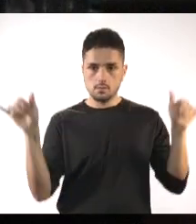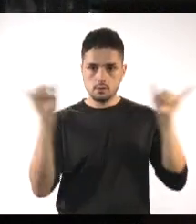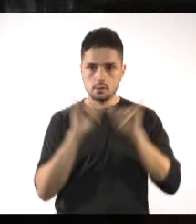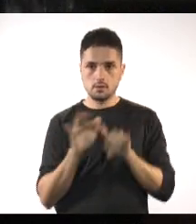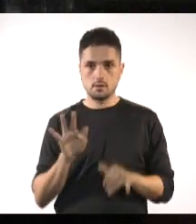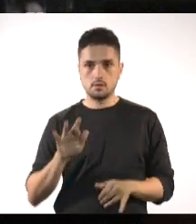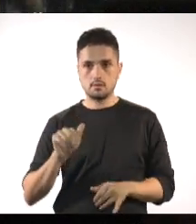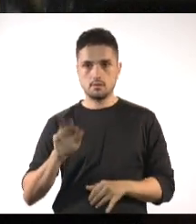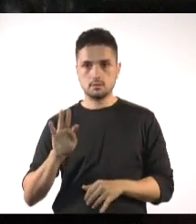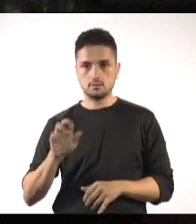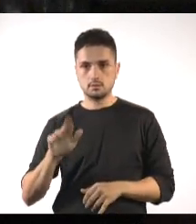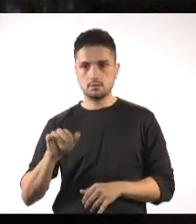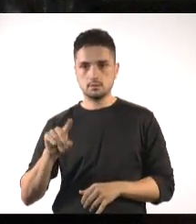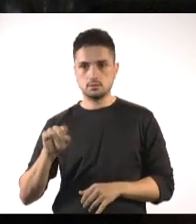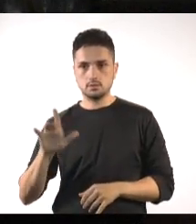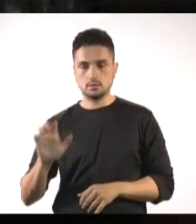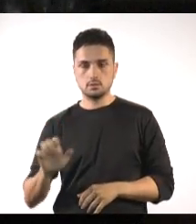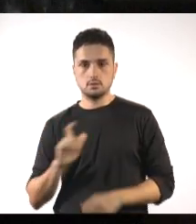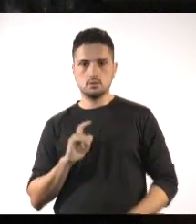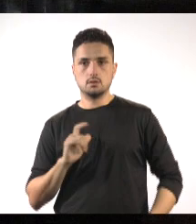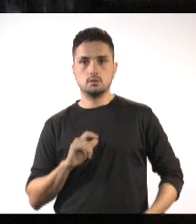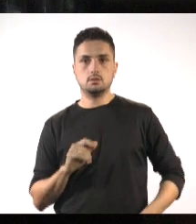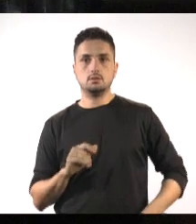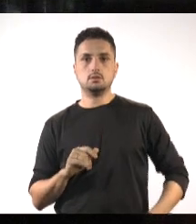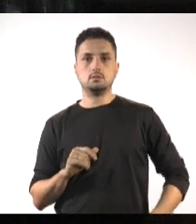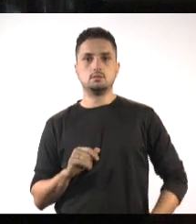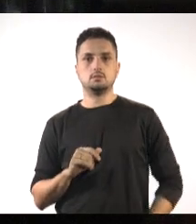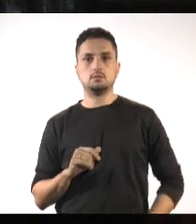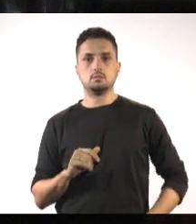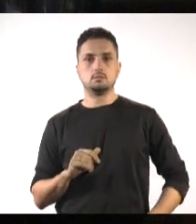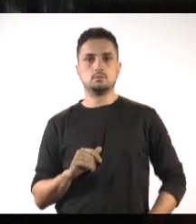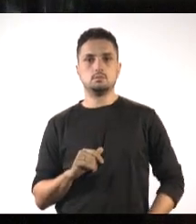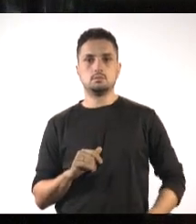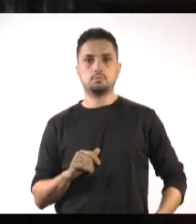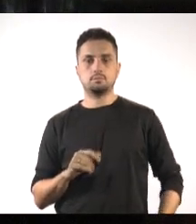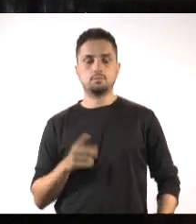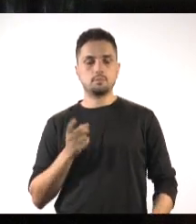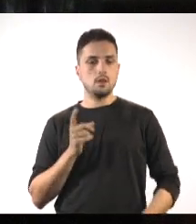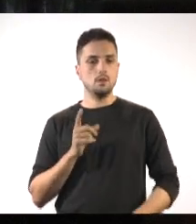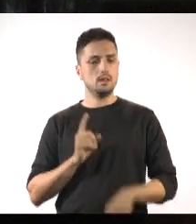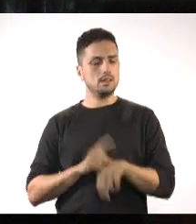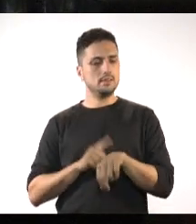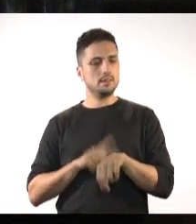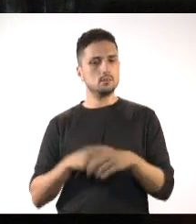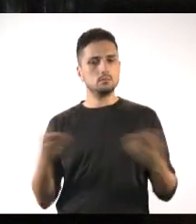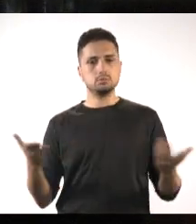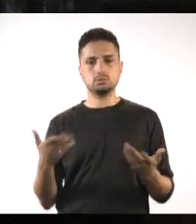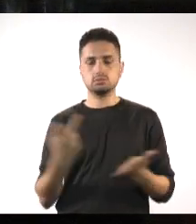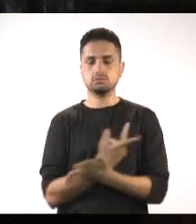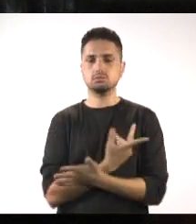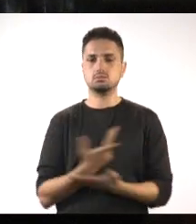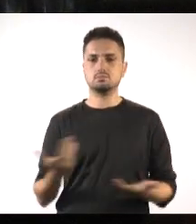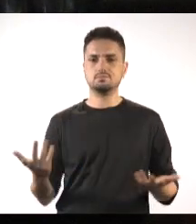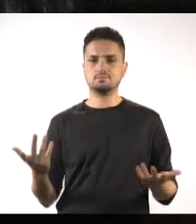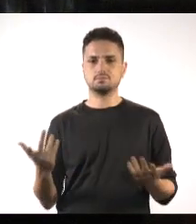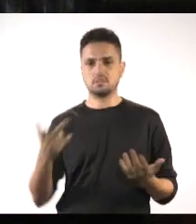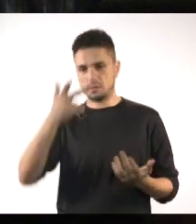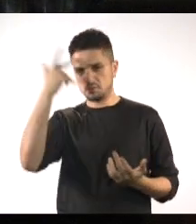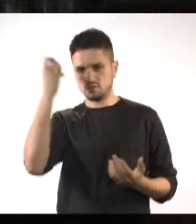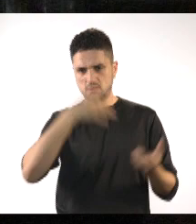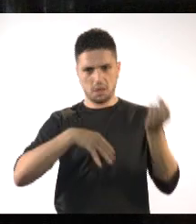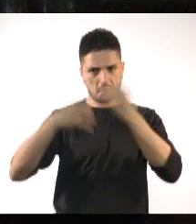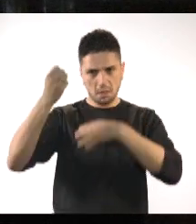Em tempos de tantas intolerâncias, tantas dificuldades, a Igreja Católica continua propondo